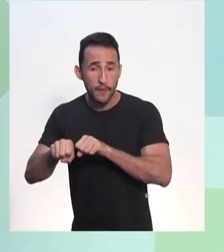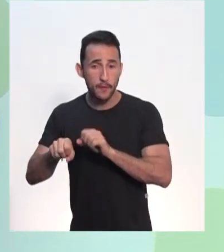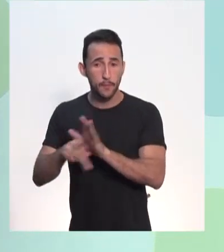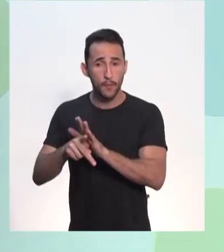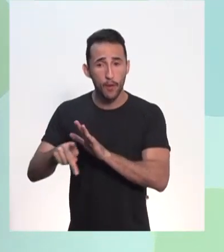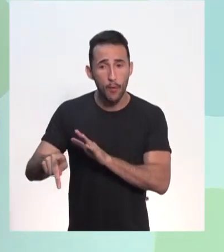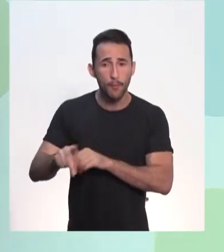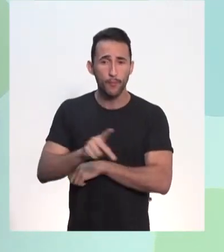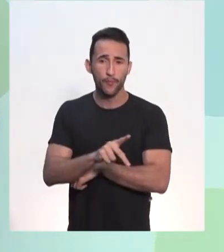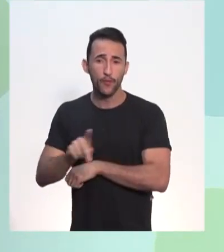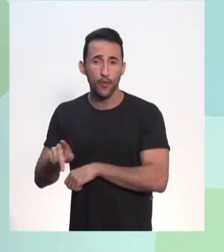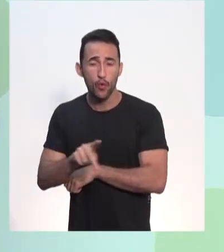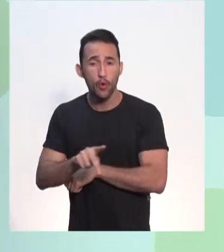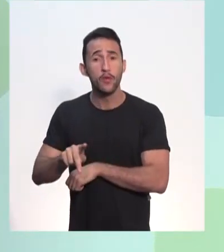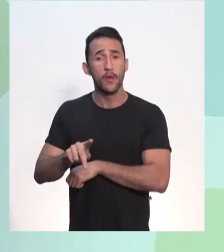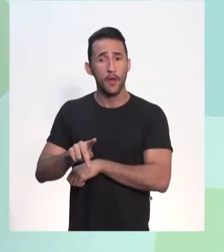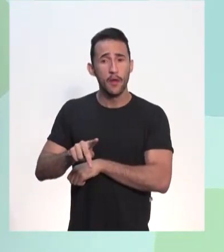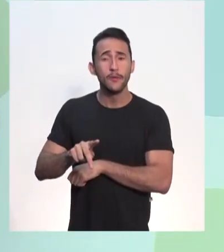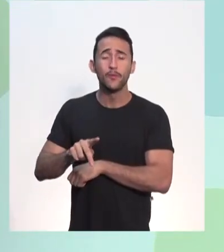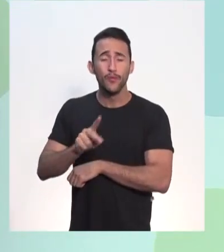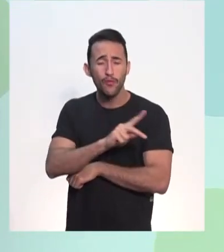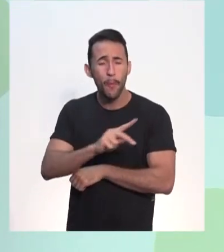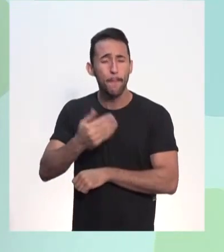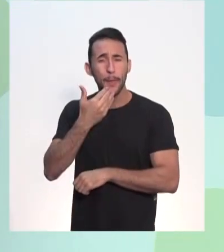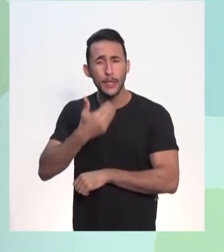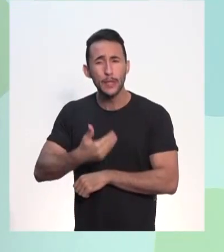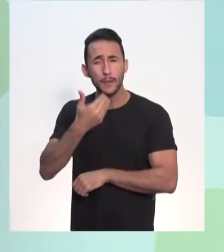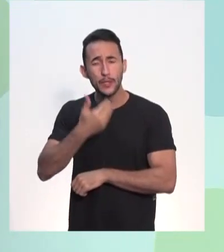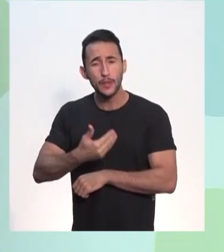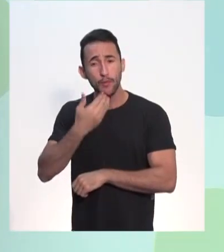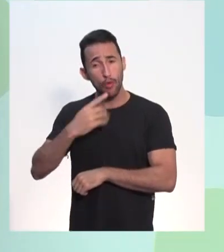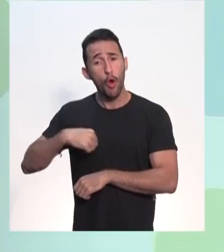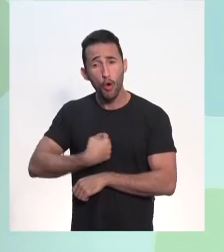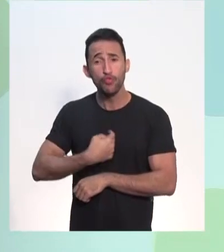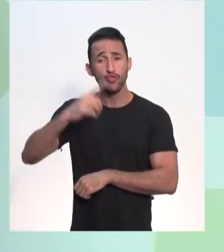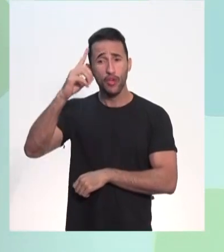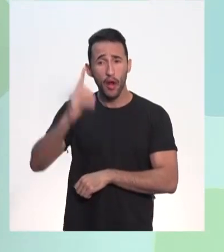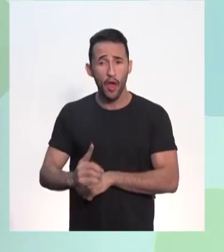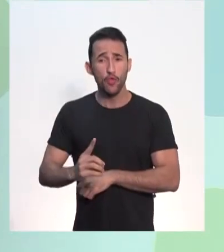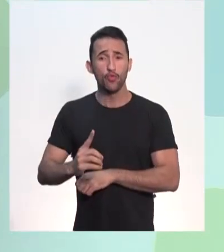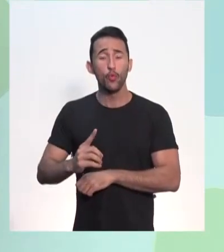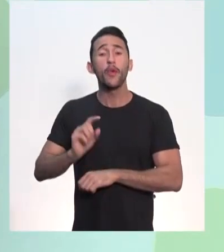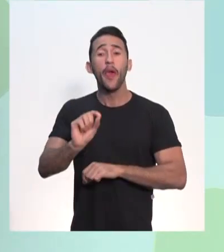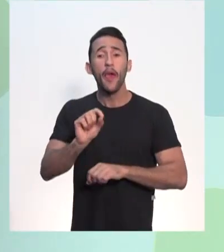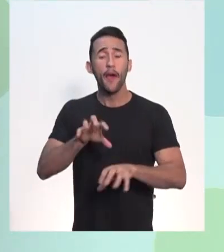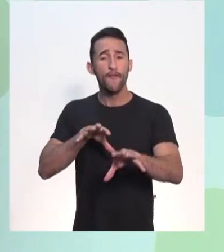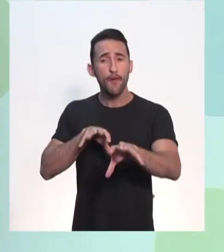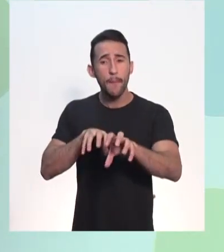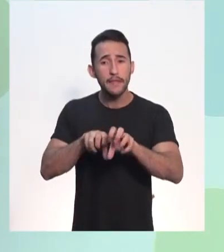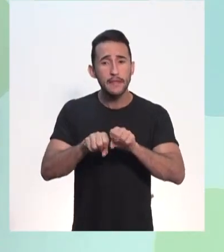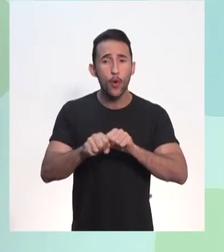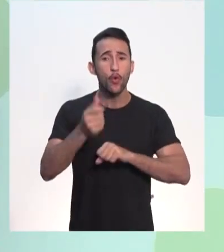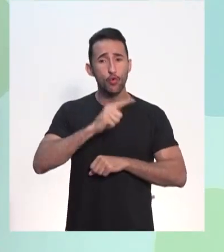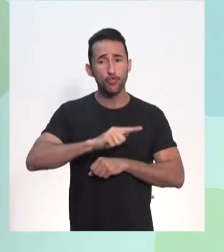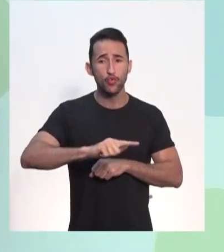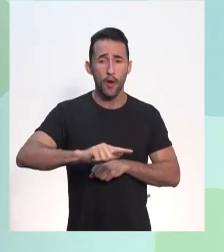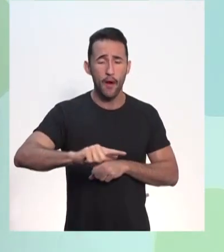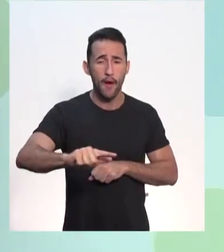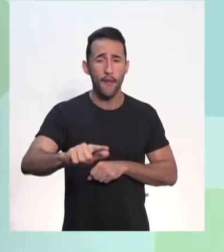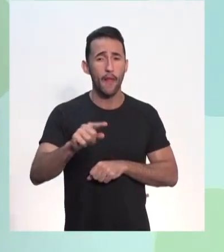uma reivindicação, é um direito que todos nós temos, a formação continuada na escola.